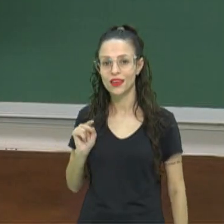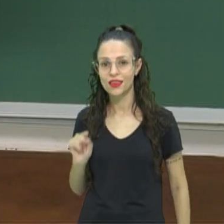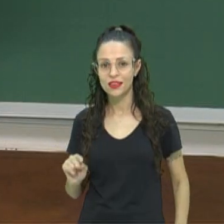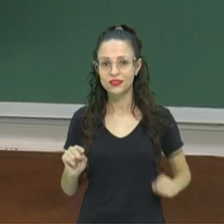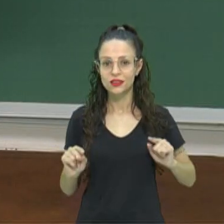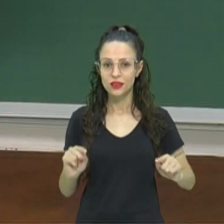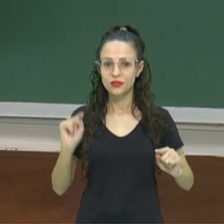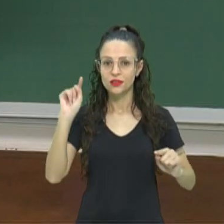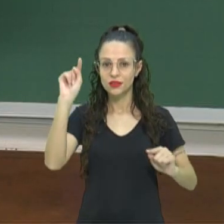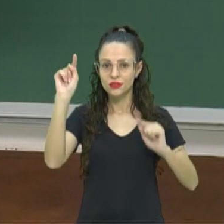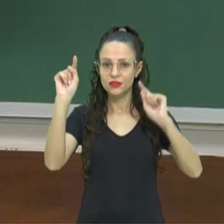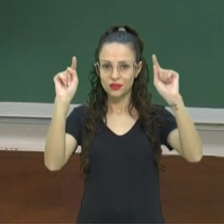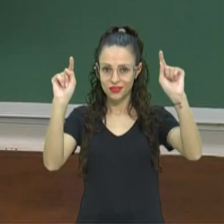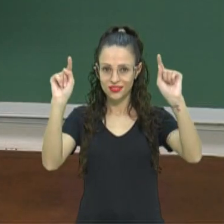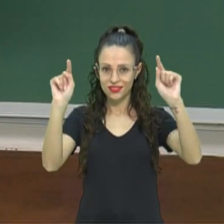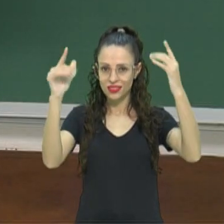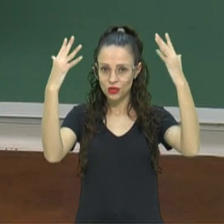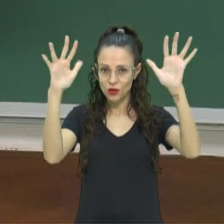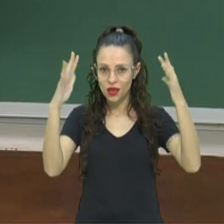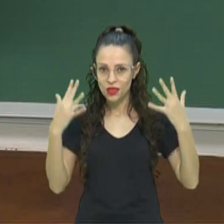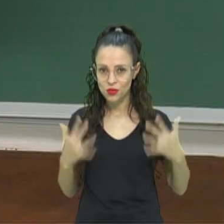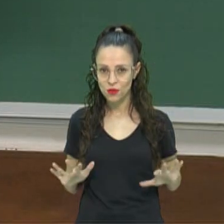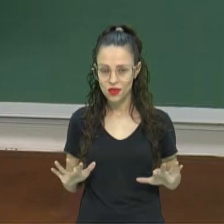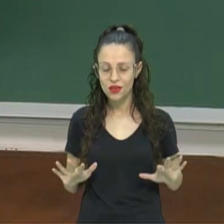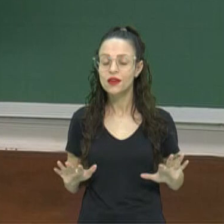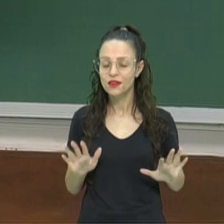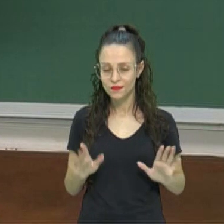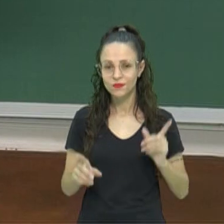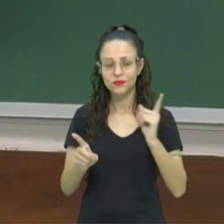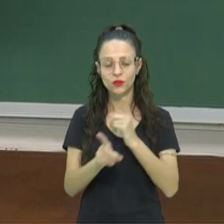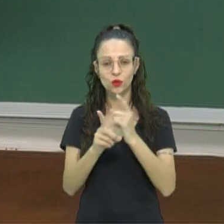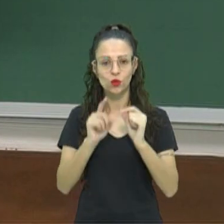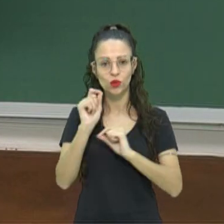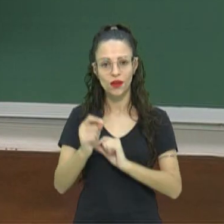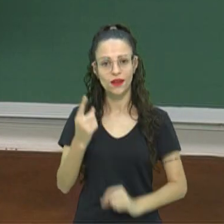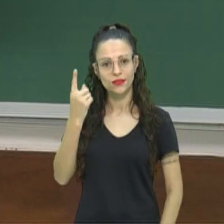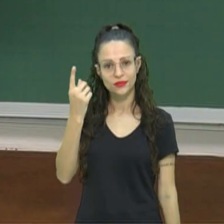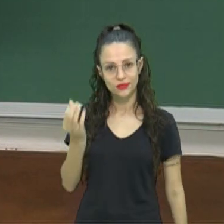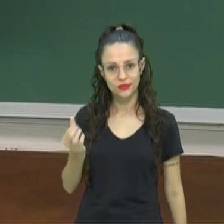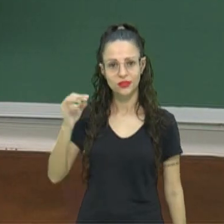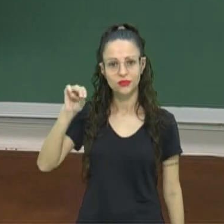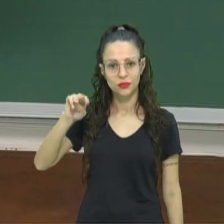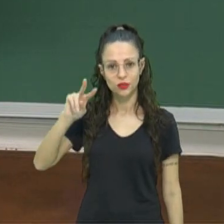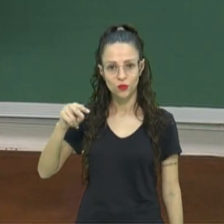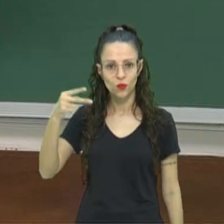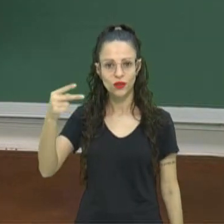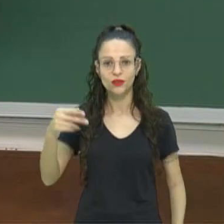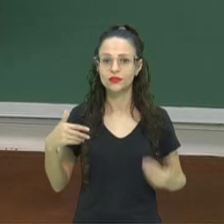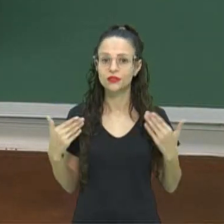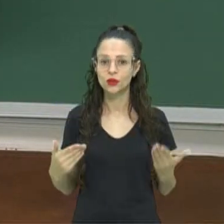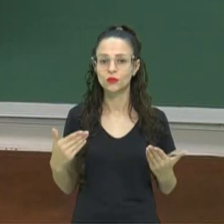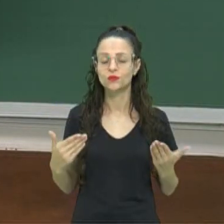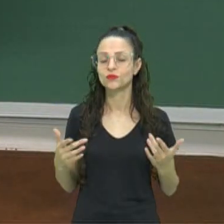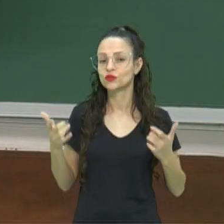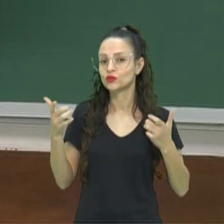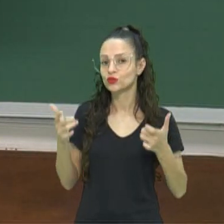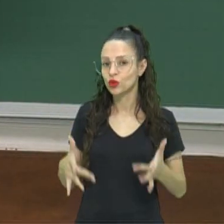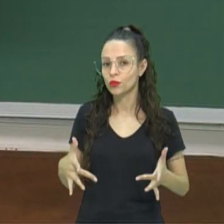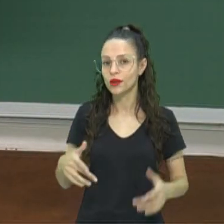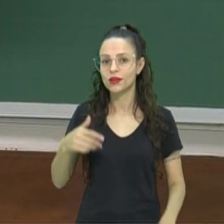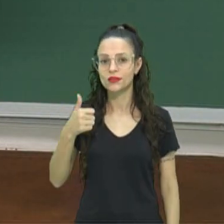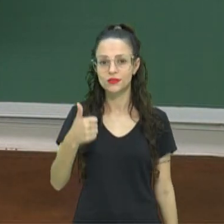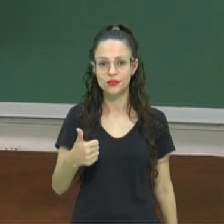não quer, que são esses cantos, que acabamos de determinar que é 16 metros quadrados. Então, vai sobrar